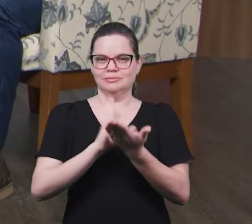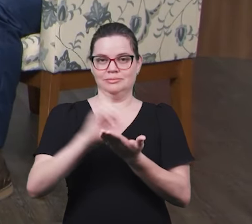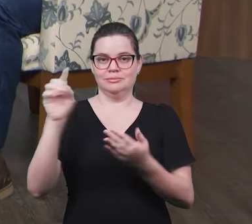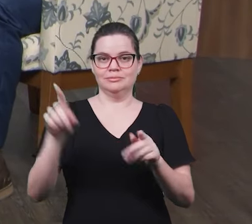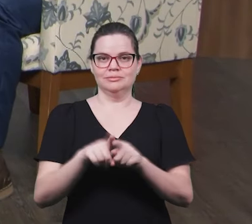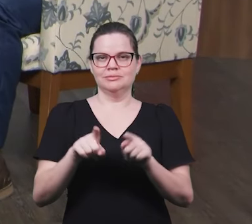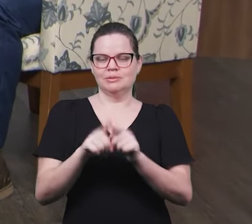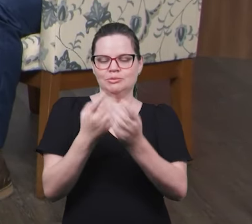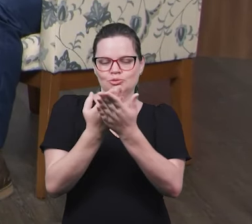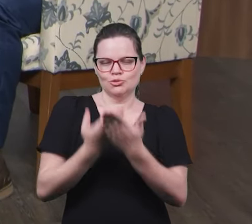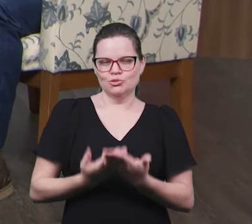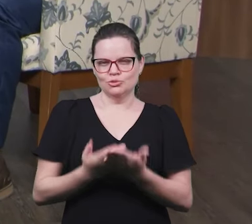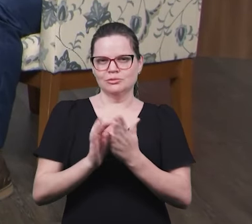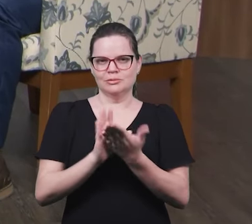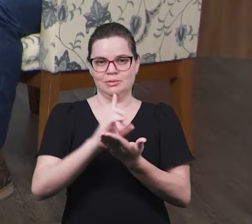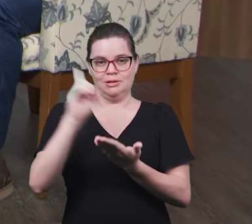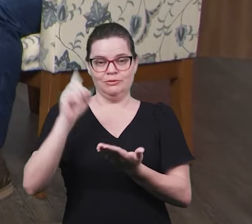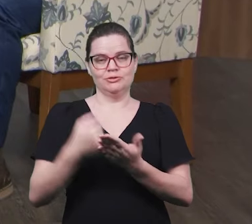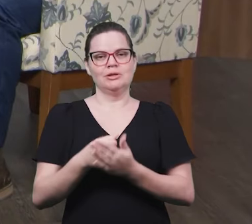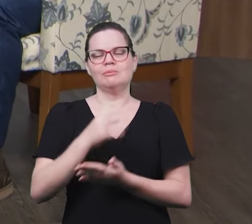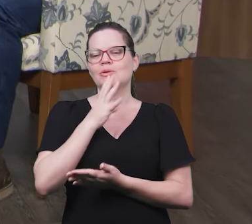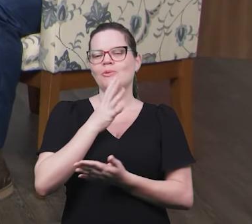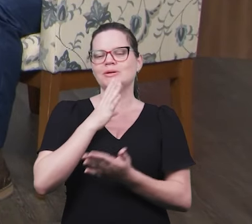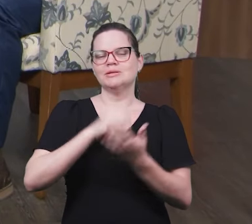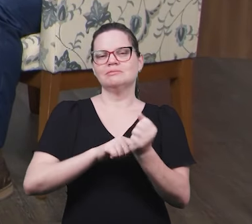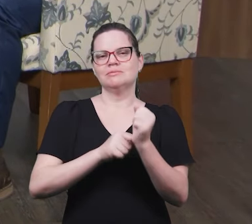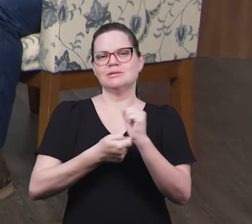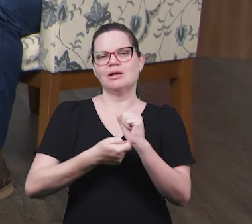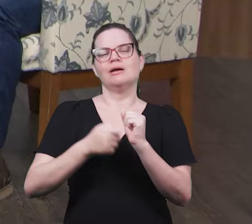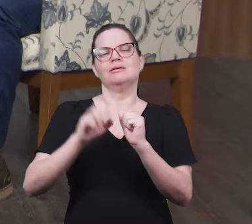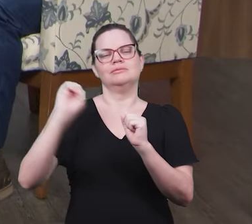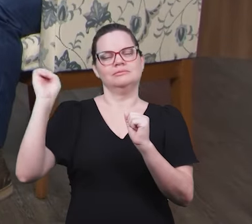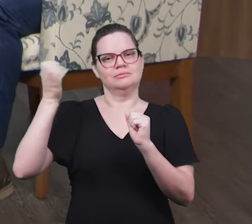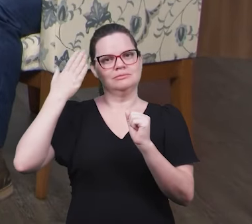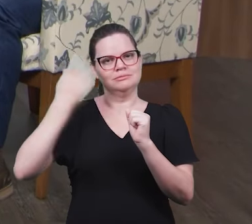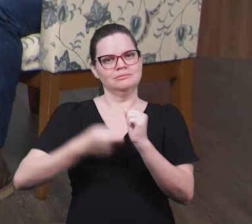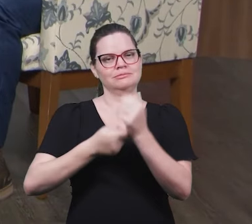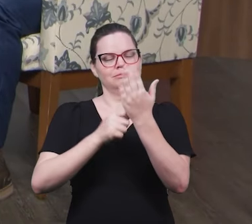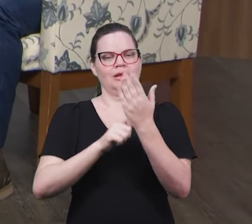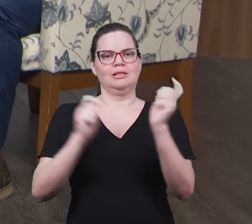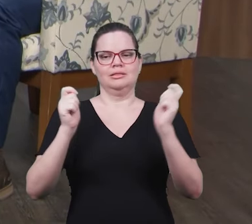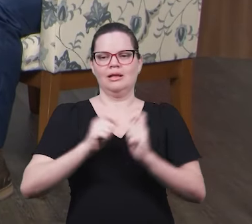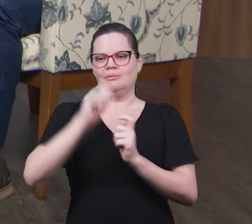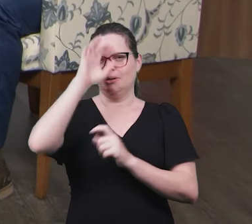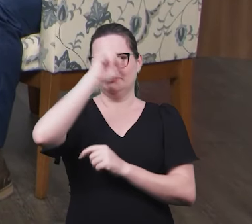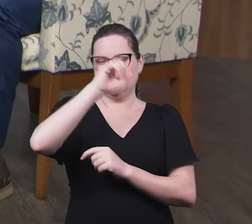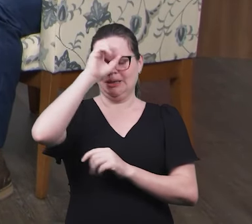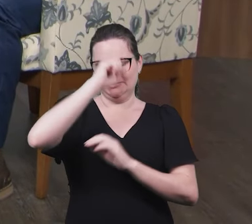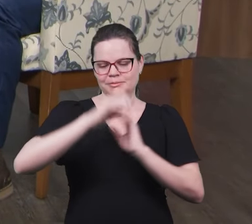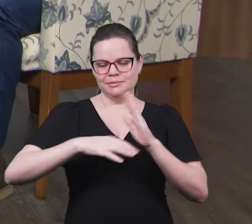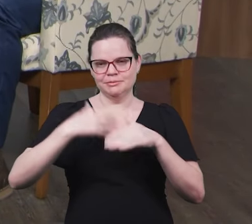busca, e a importância de buscar, aprendendo, aperfeiçoando,